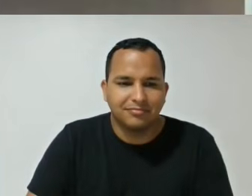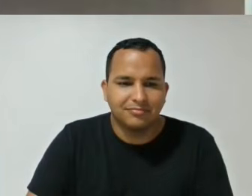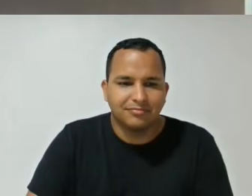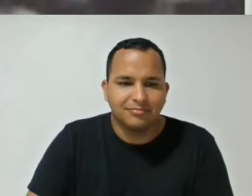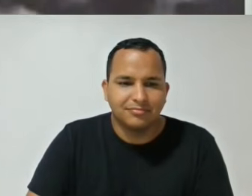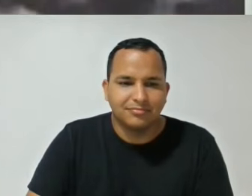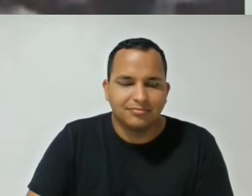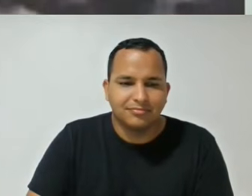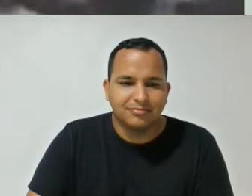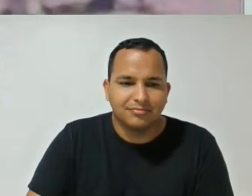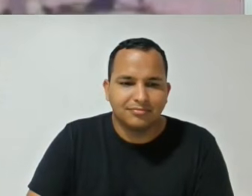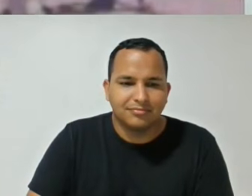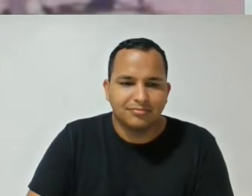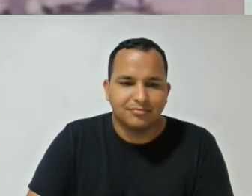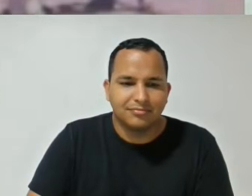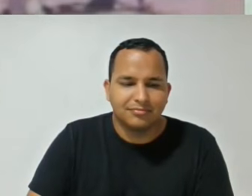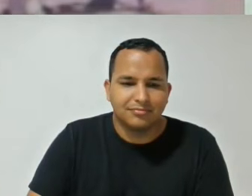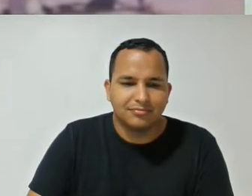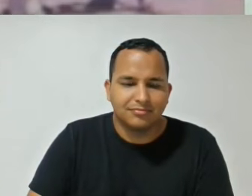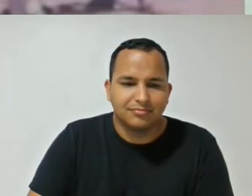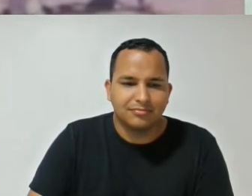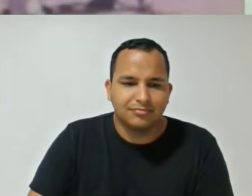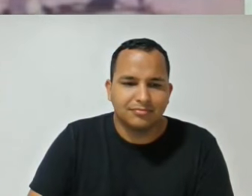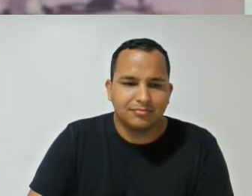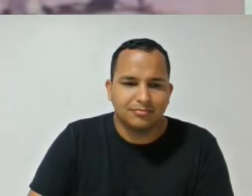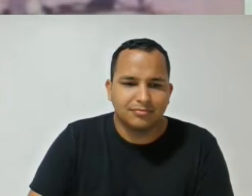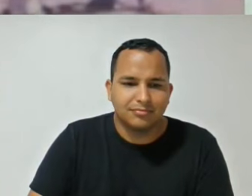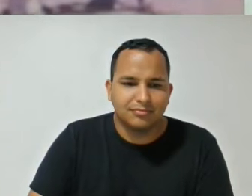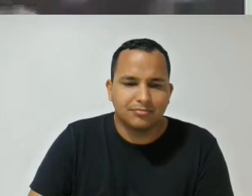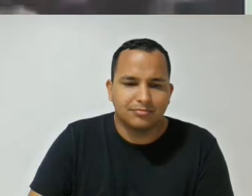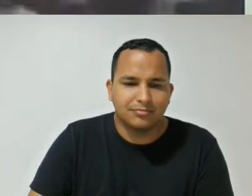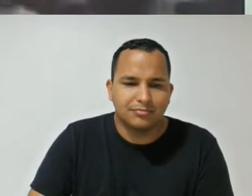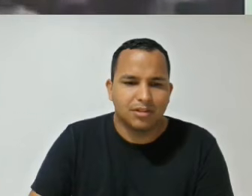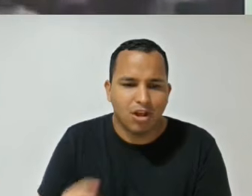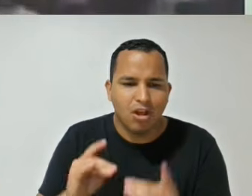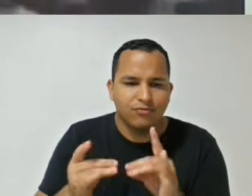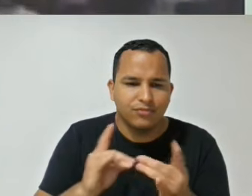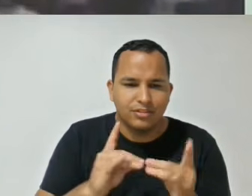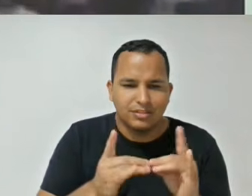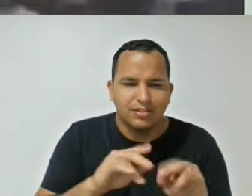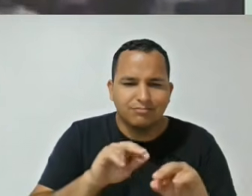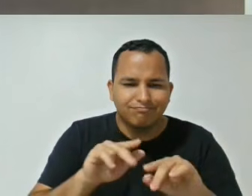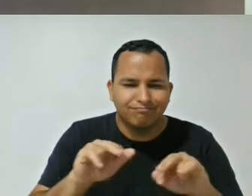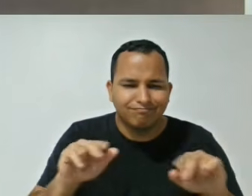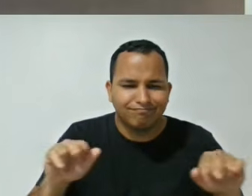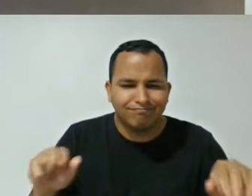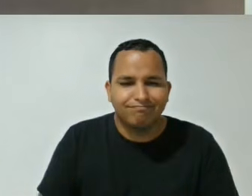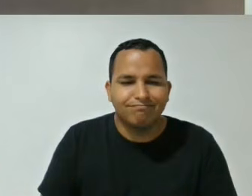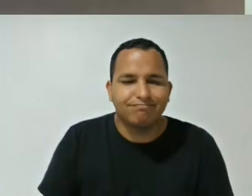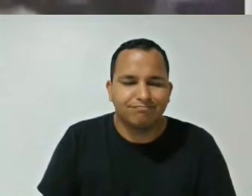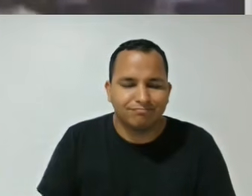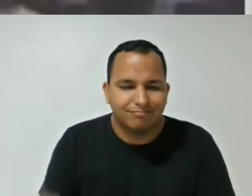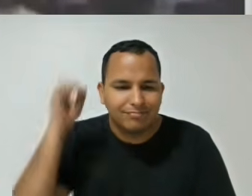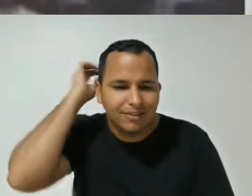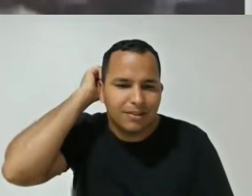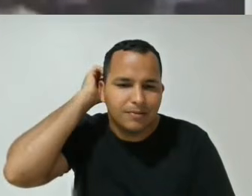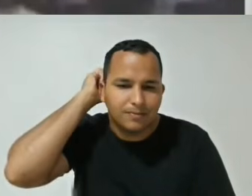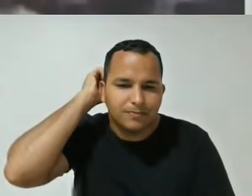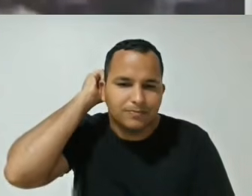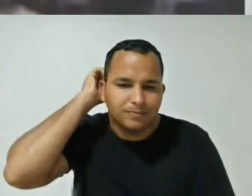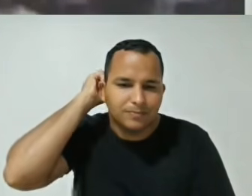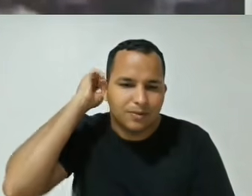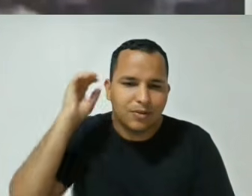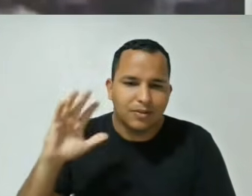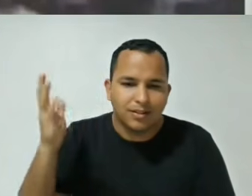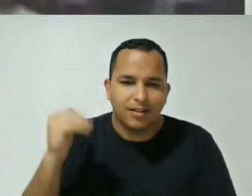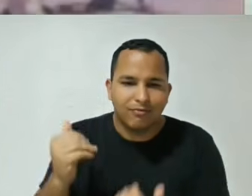Sassá. É. A oficina de Tai Chi Chuan com o Virgilei Del Duca, também que acontecia ali, né? Do lado de fora